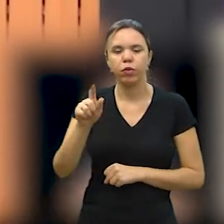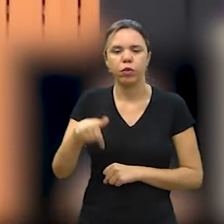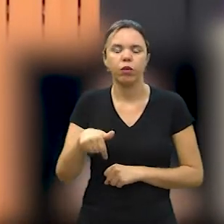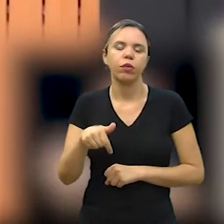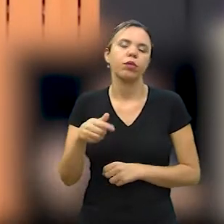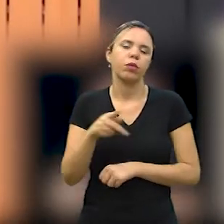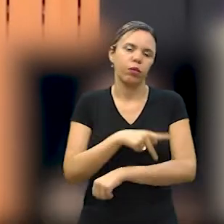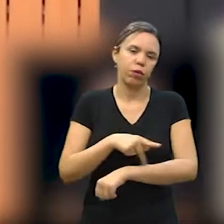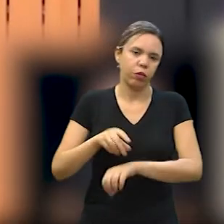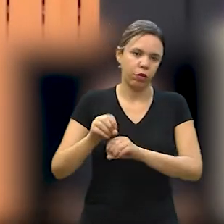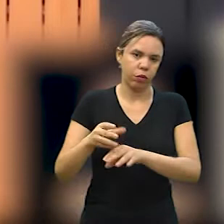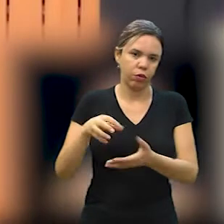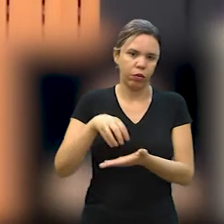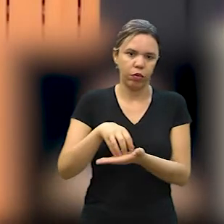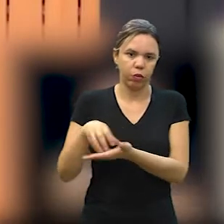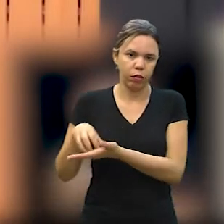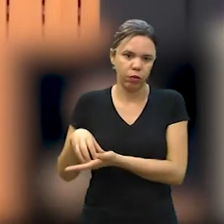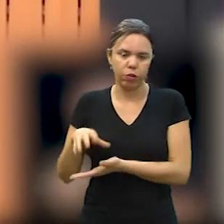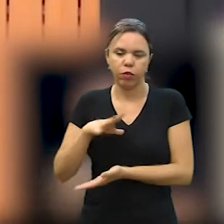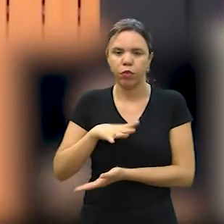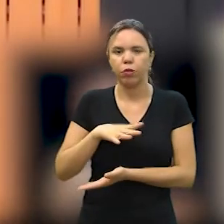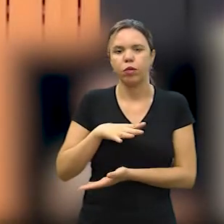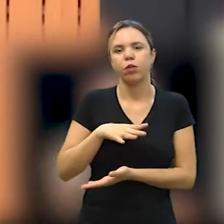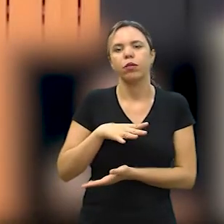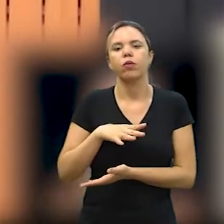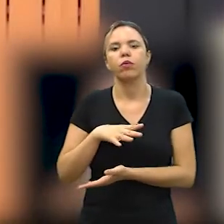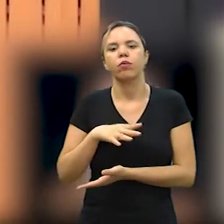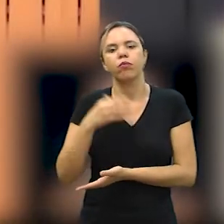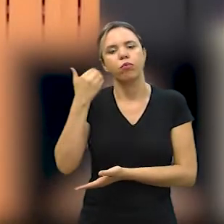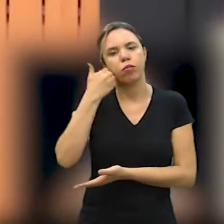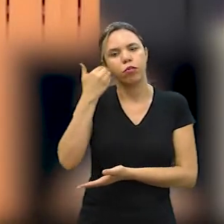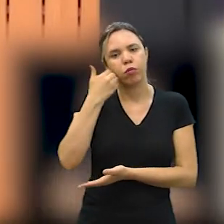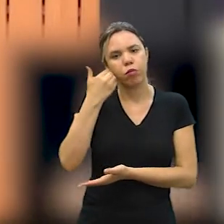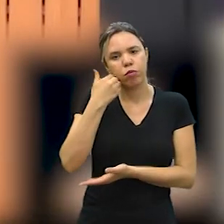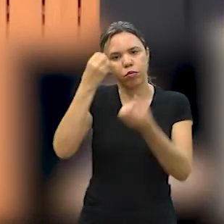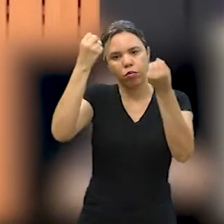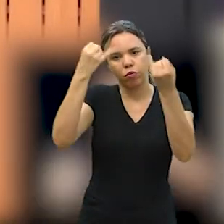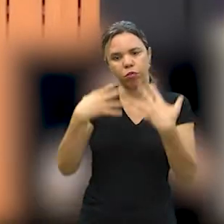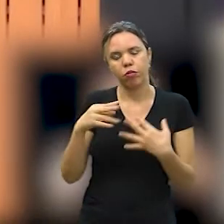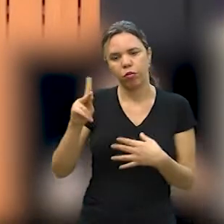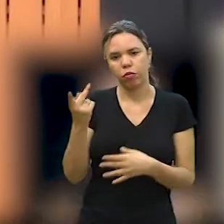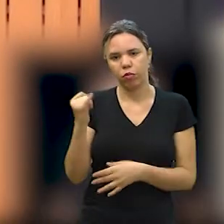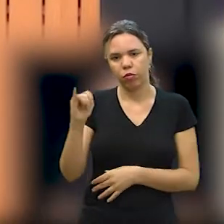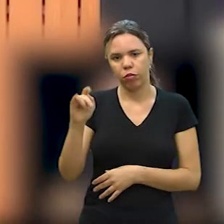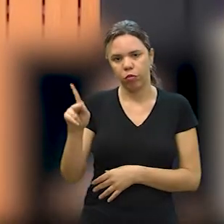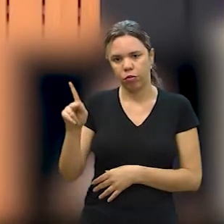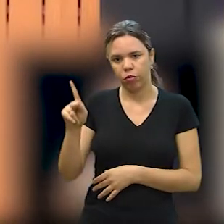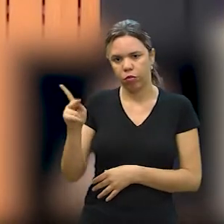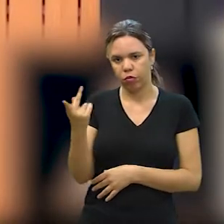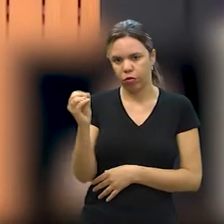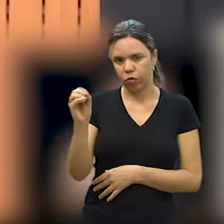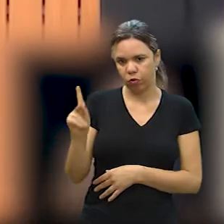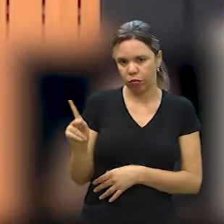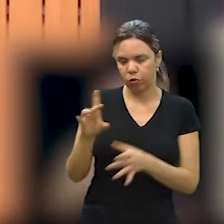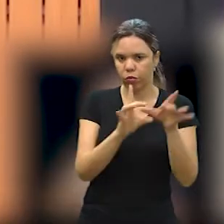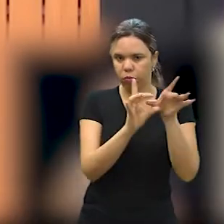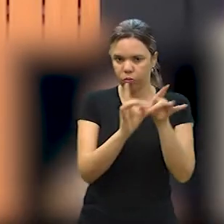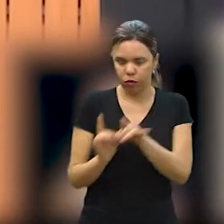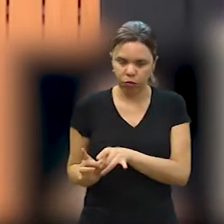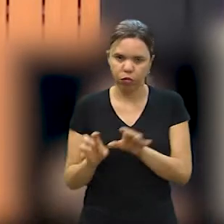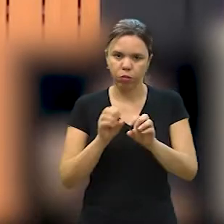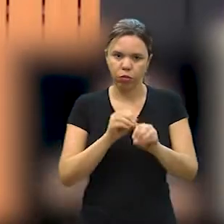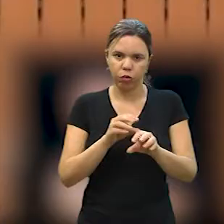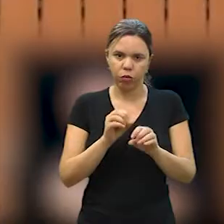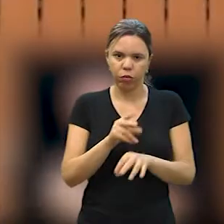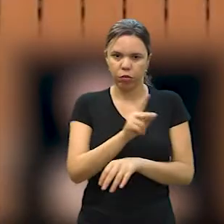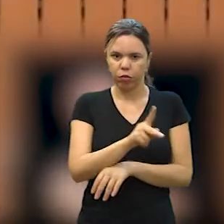coordenadora pedagógica da rede municipal na cidade de Santa Bárbara d'Oeste abordou hip-hop também Neste contexto